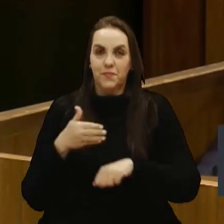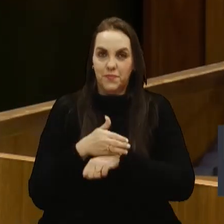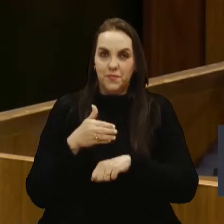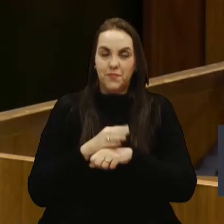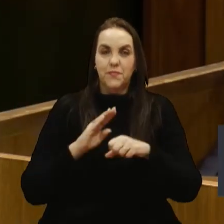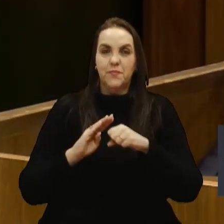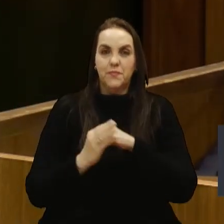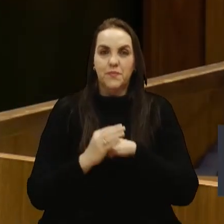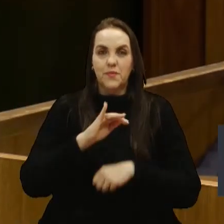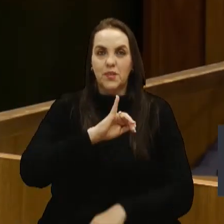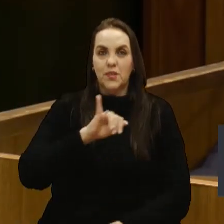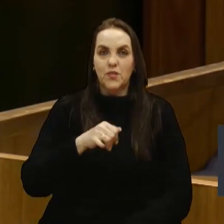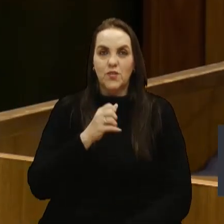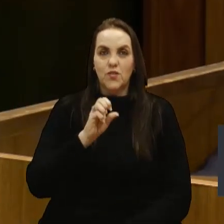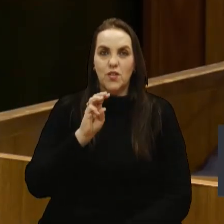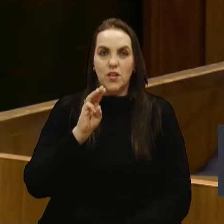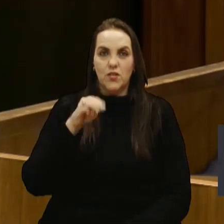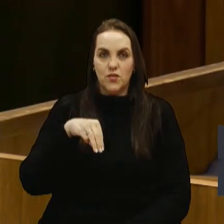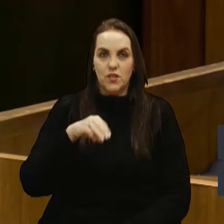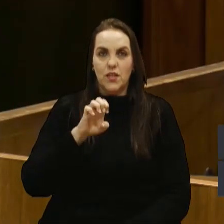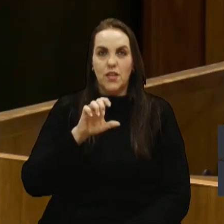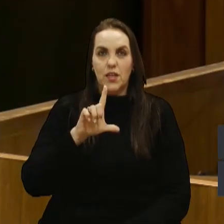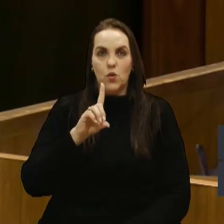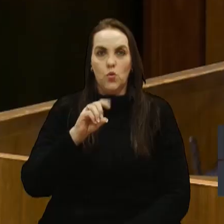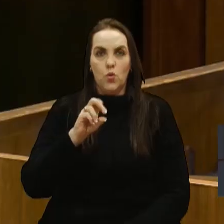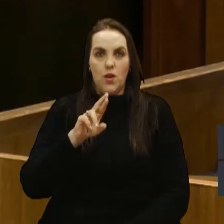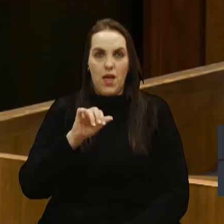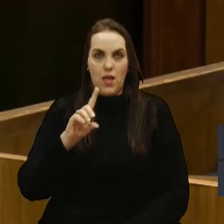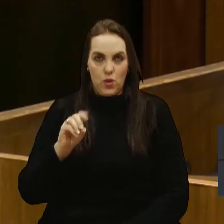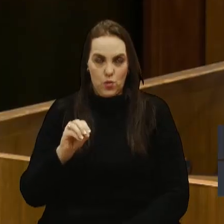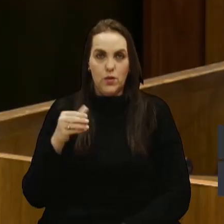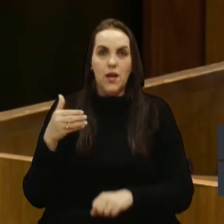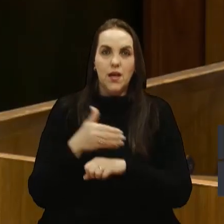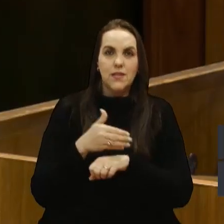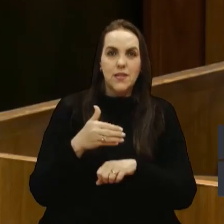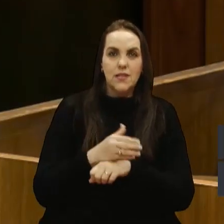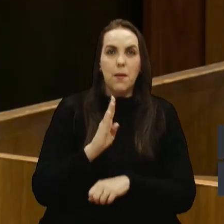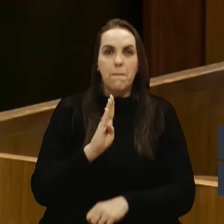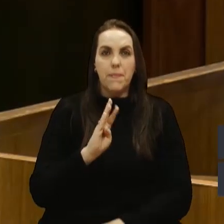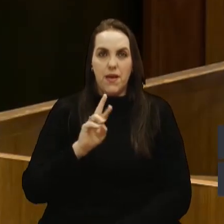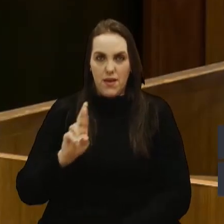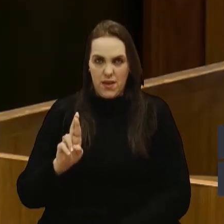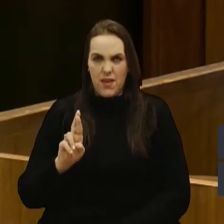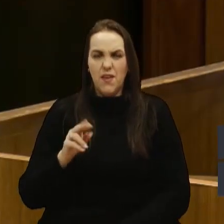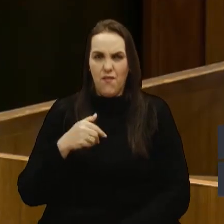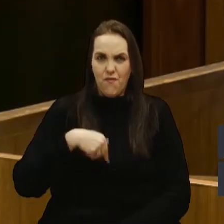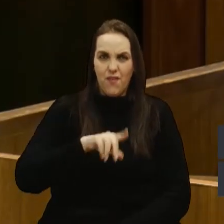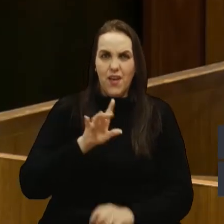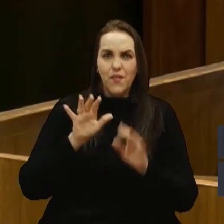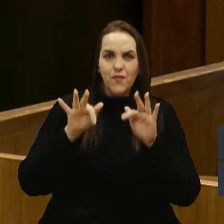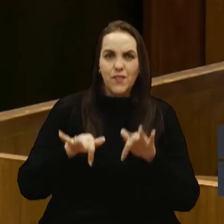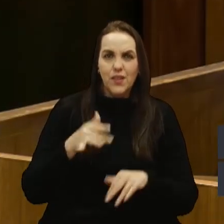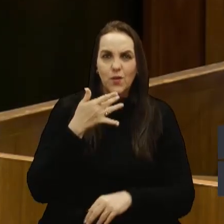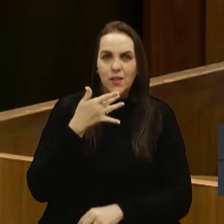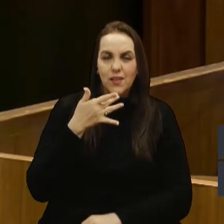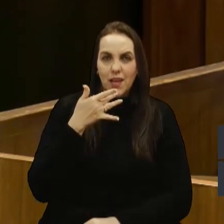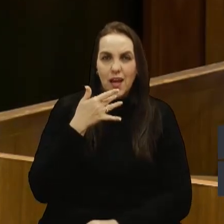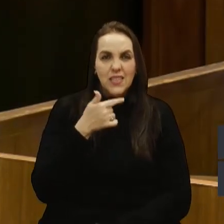da Tomé. Vão num final de tarde, deve dar uns 700 metros, e vejam